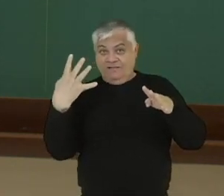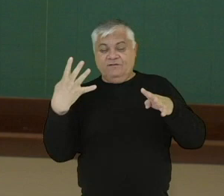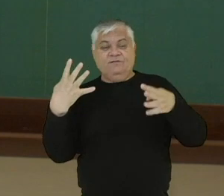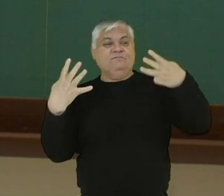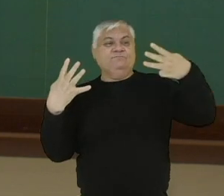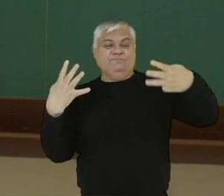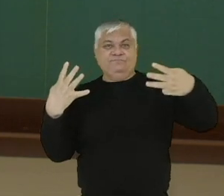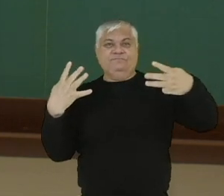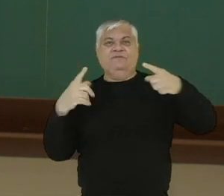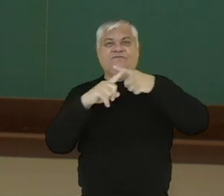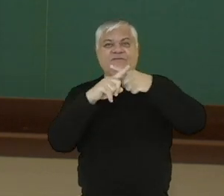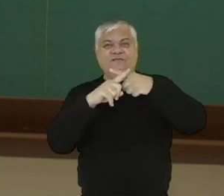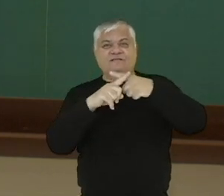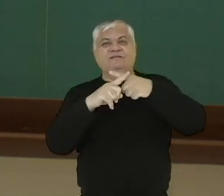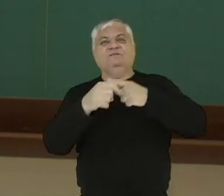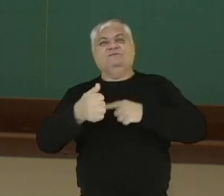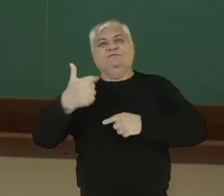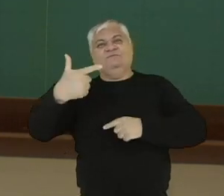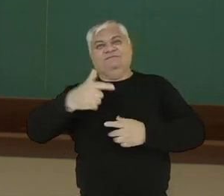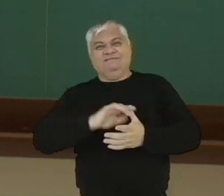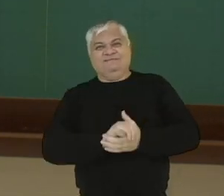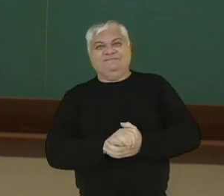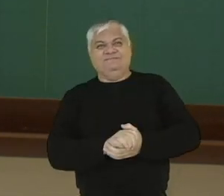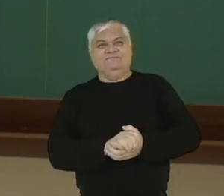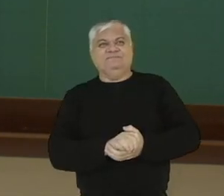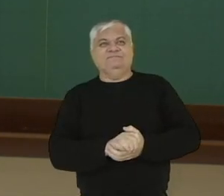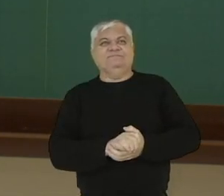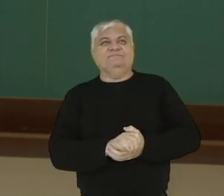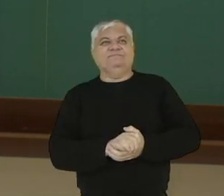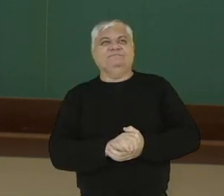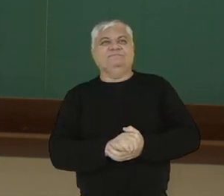4 vezes 3, 12.